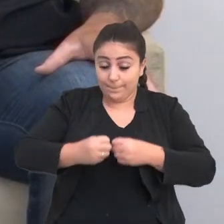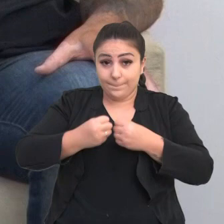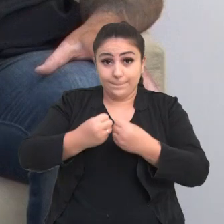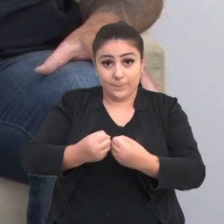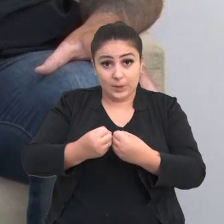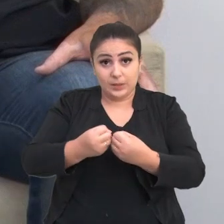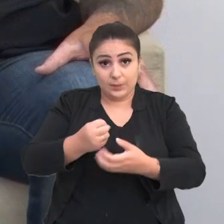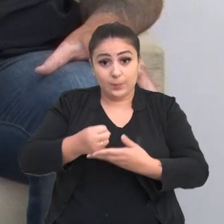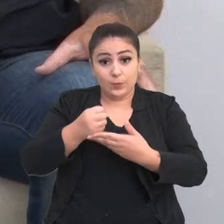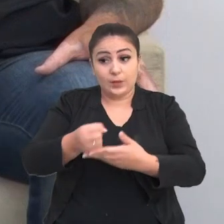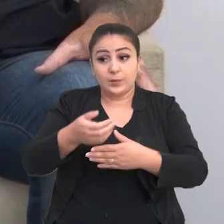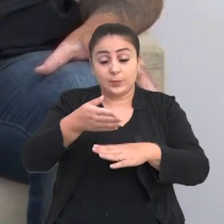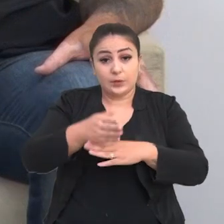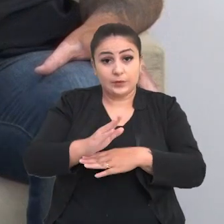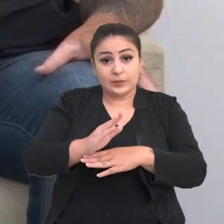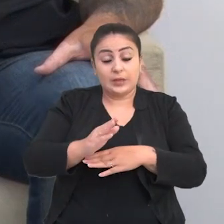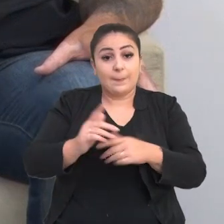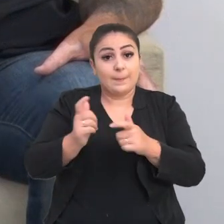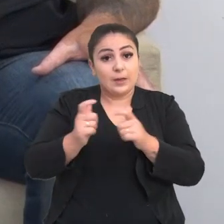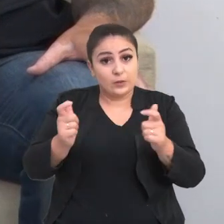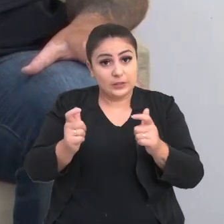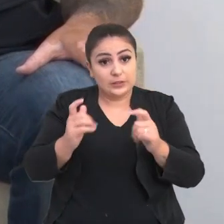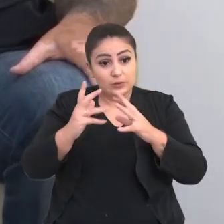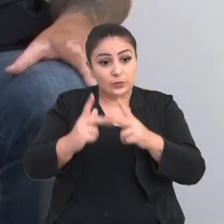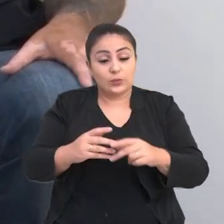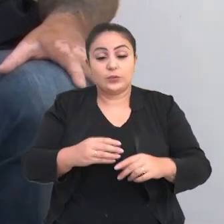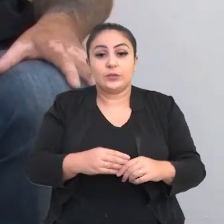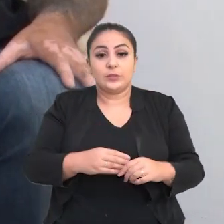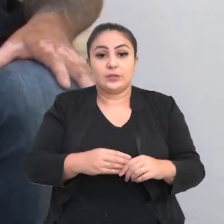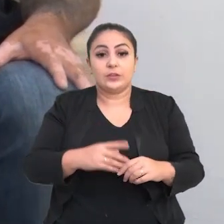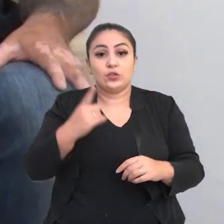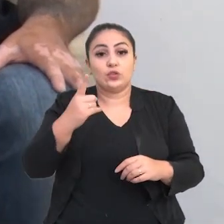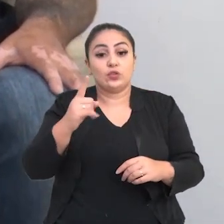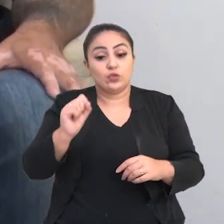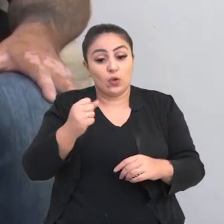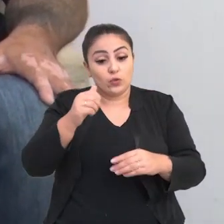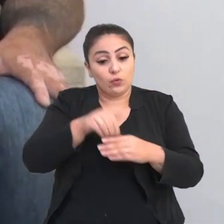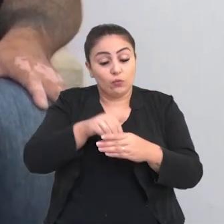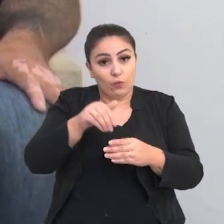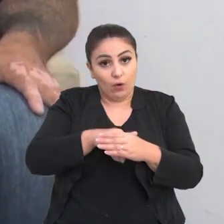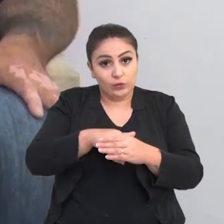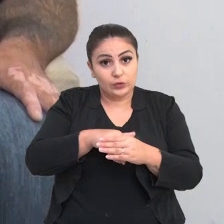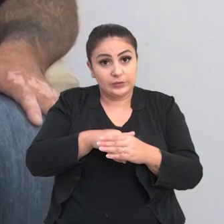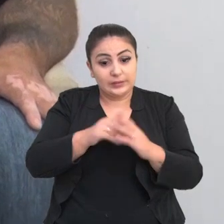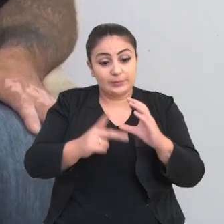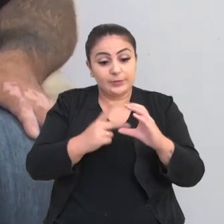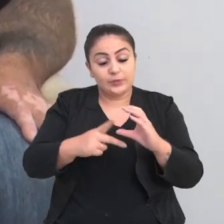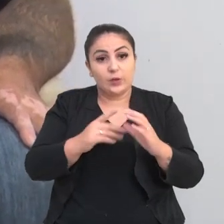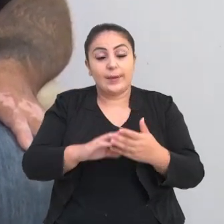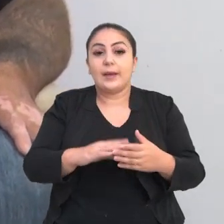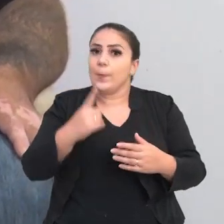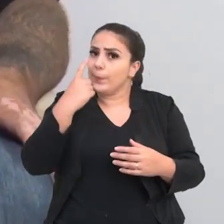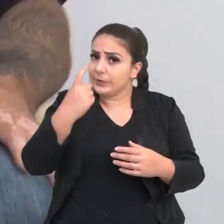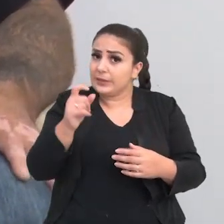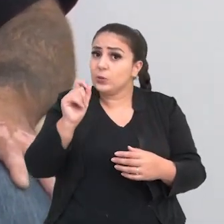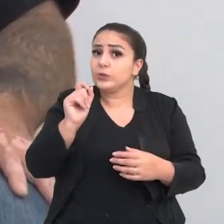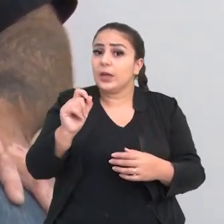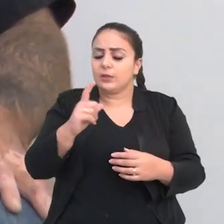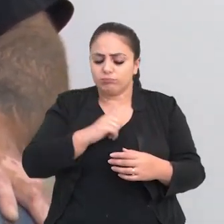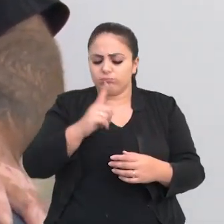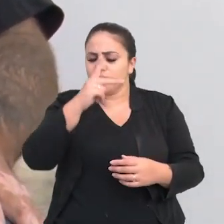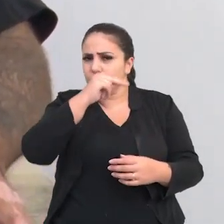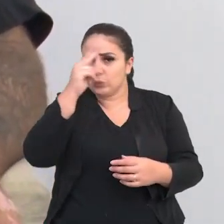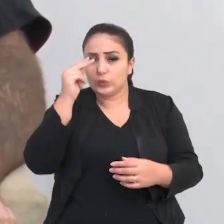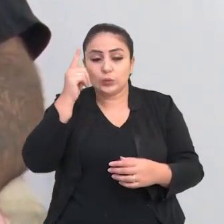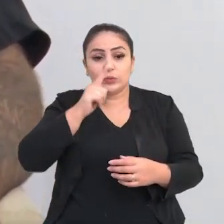favorável, tanto que o projeto foi aprovado com a maioria, com 18 votos na casa, o interesse